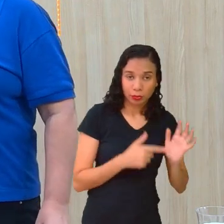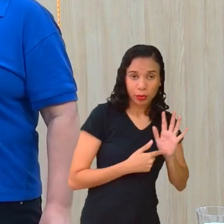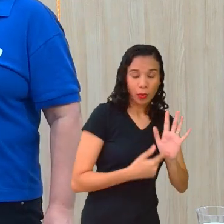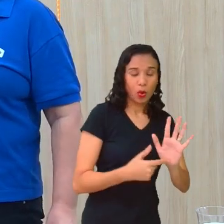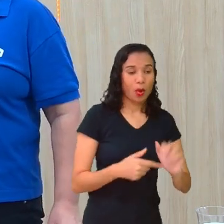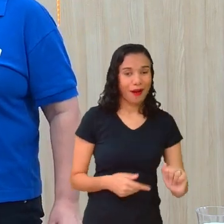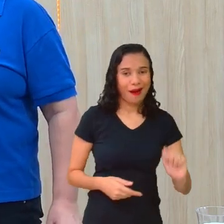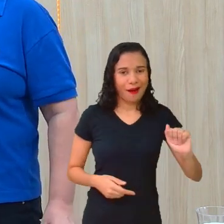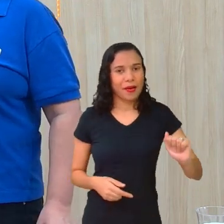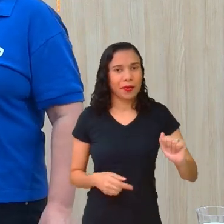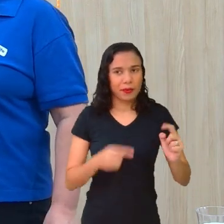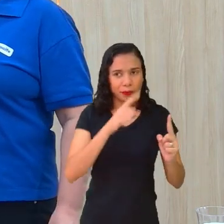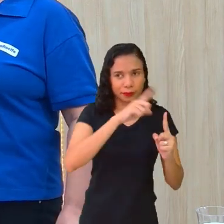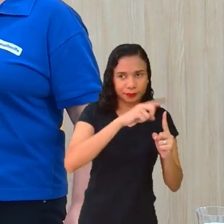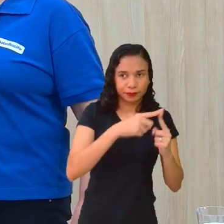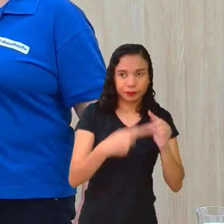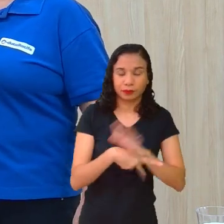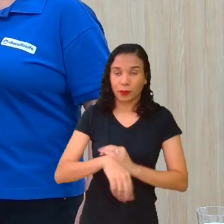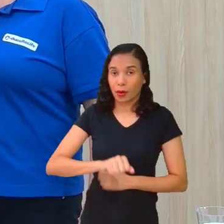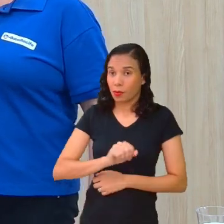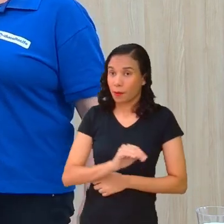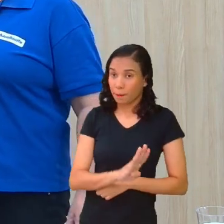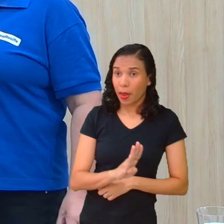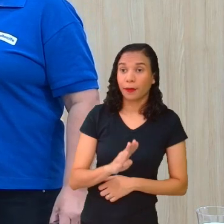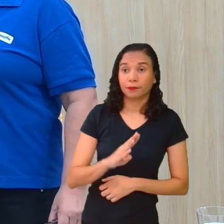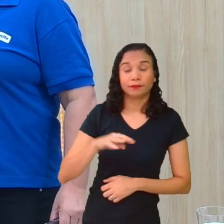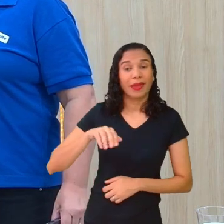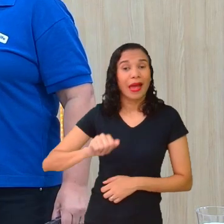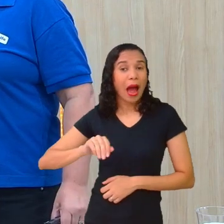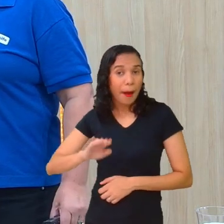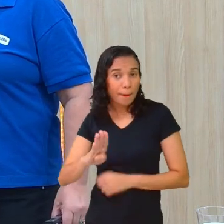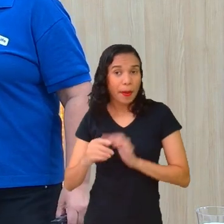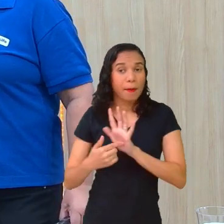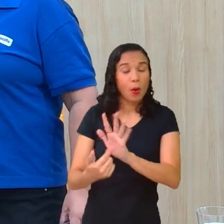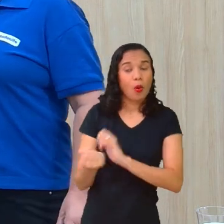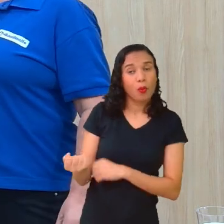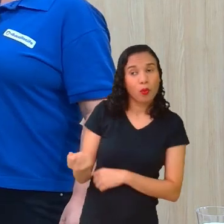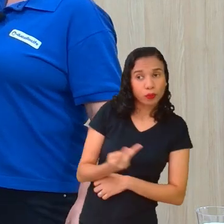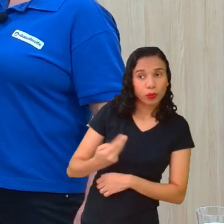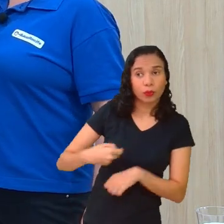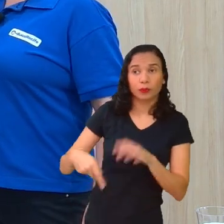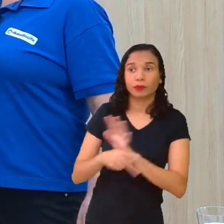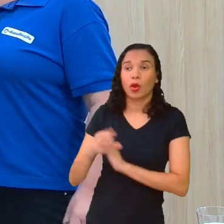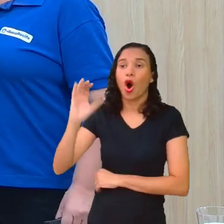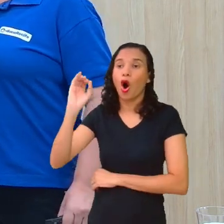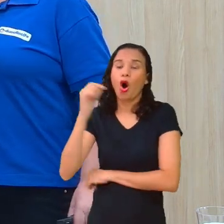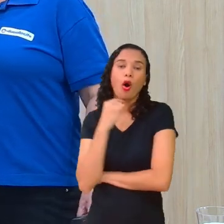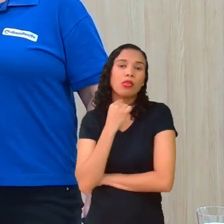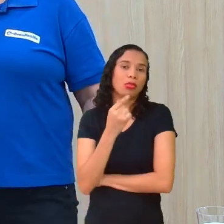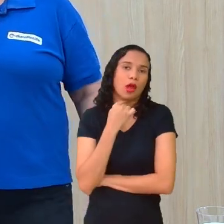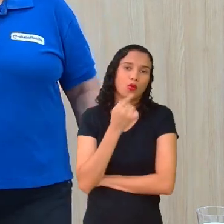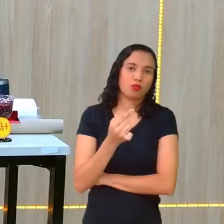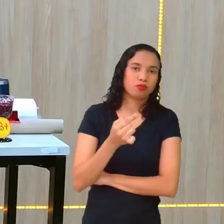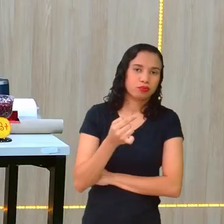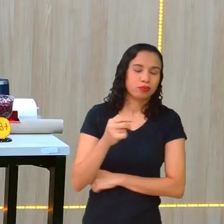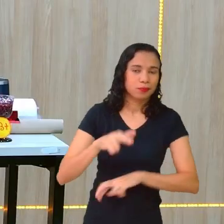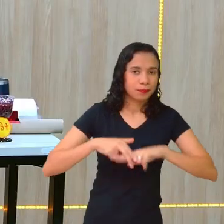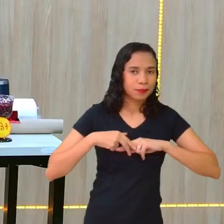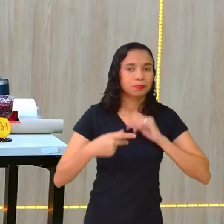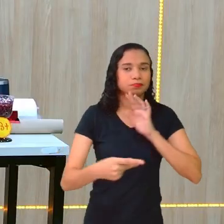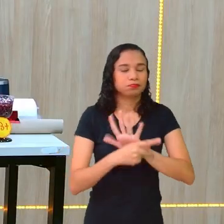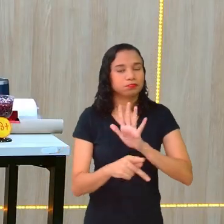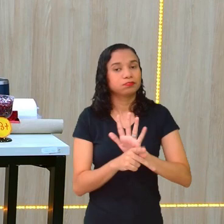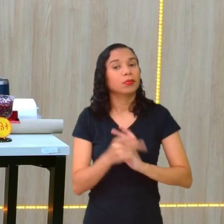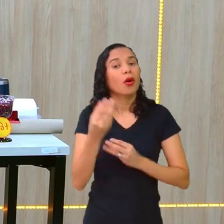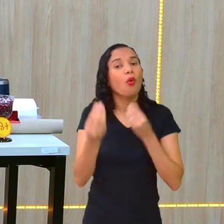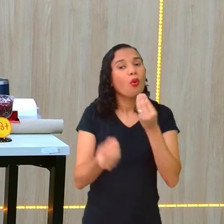no A, né, tipo A, no B. No AB, ele aparece os dois. E no O, ele não aparece. Então, dessa